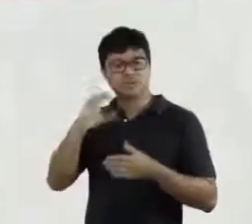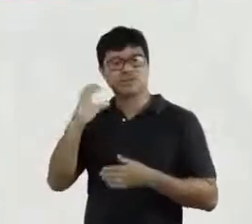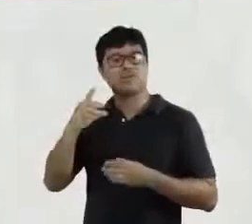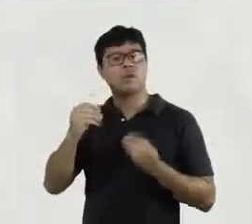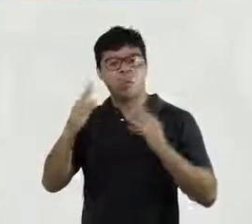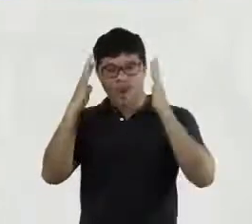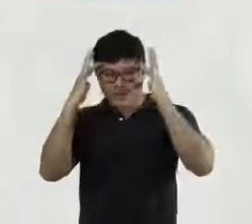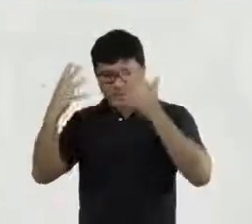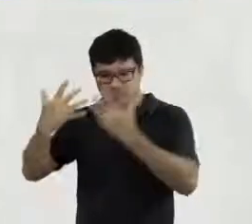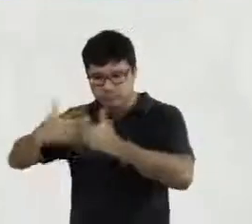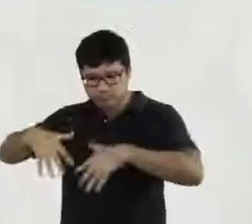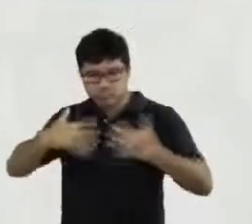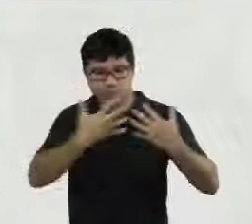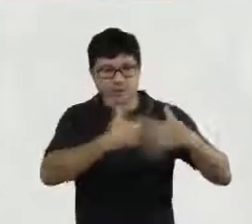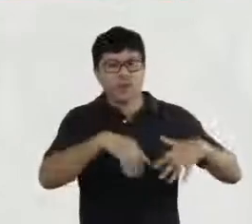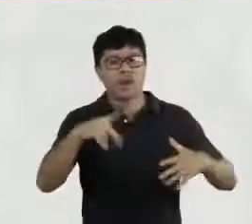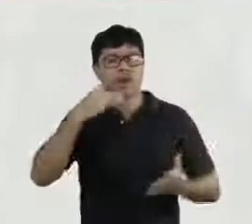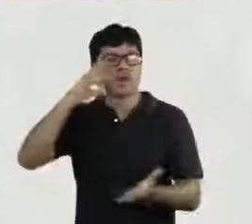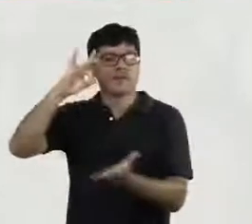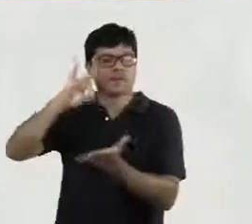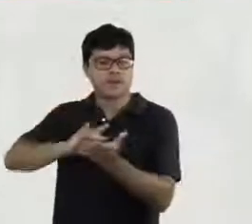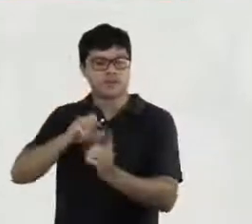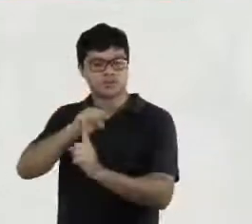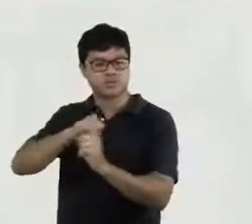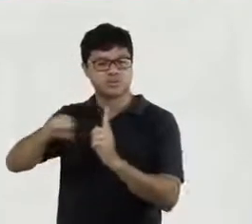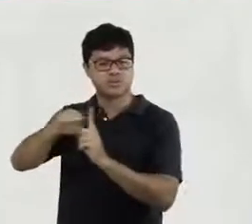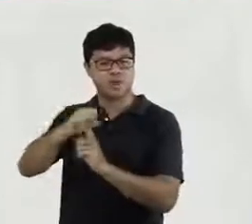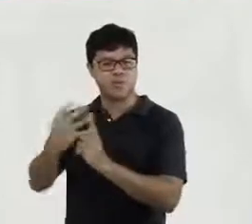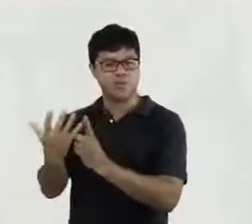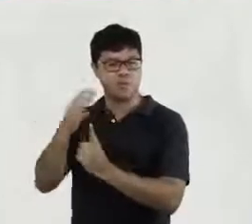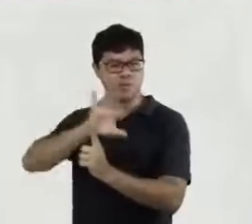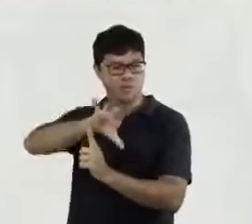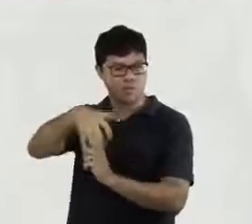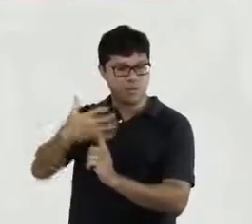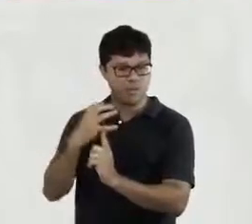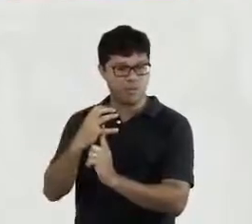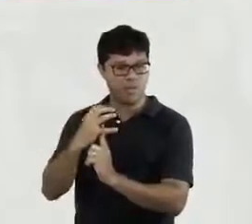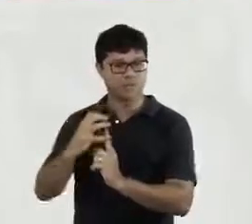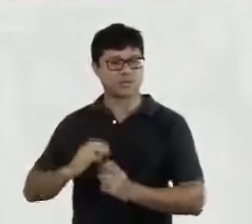refletir a bibliografia como um fato social?